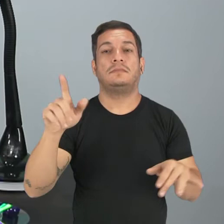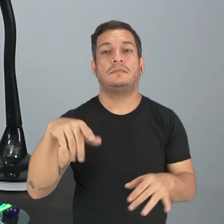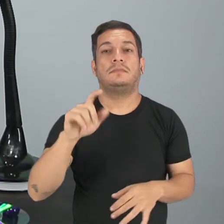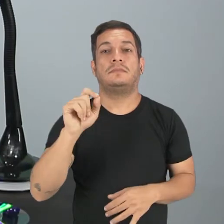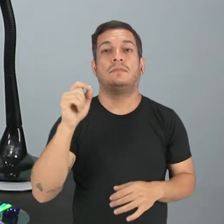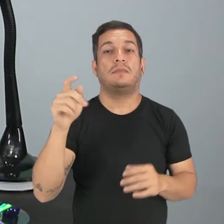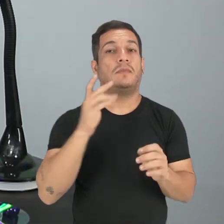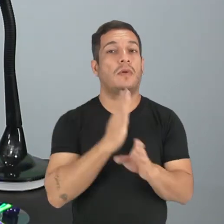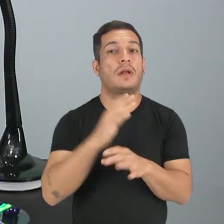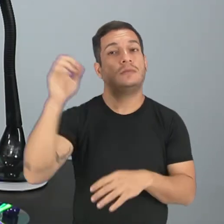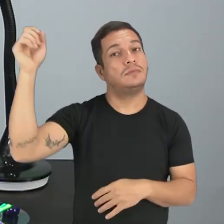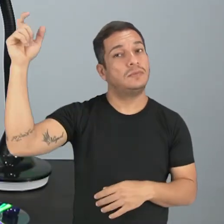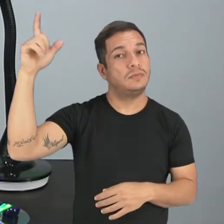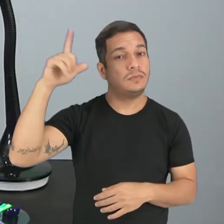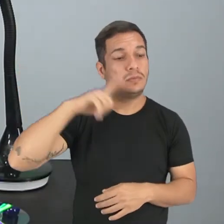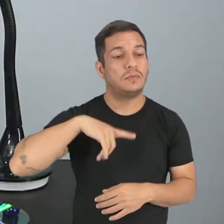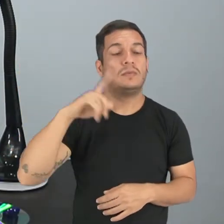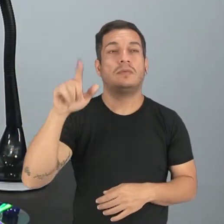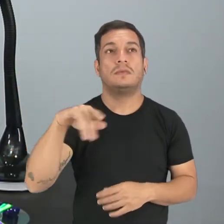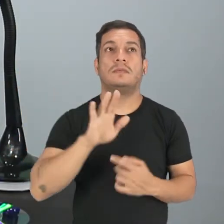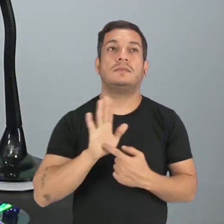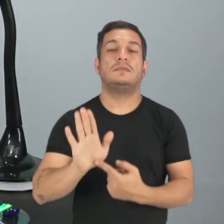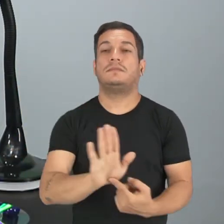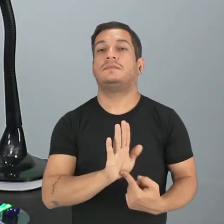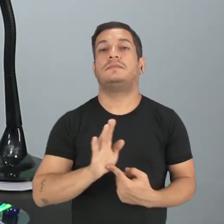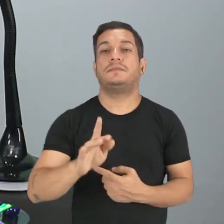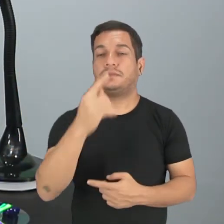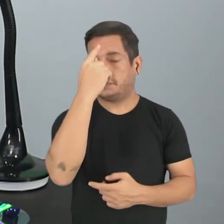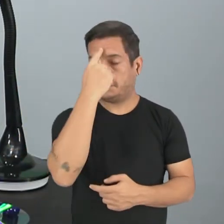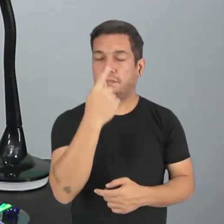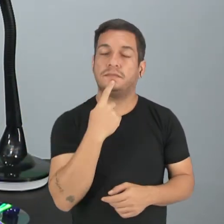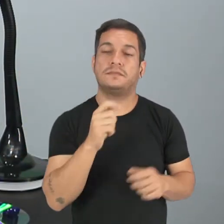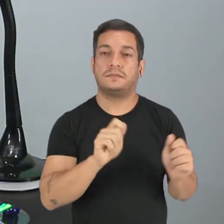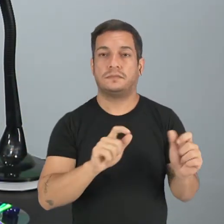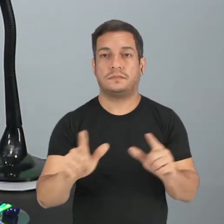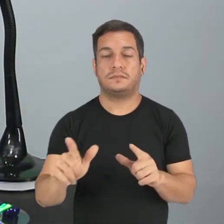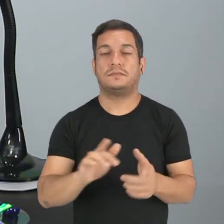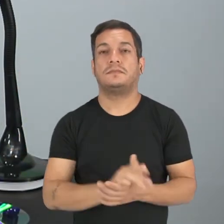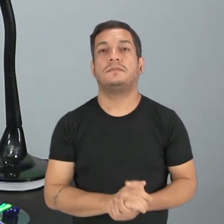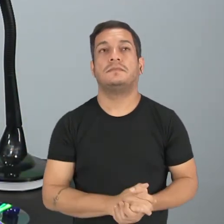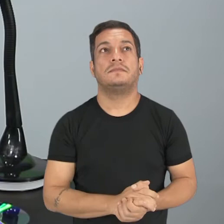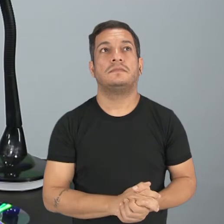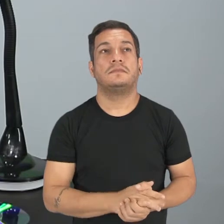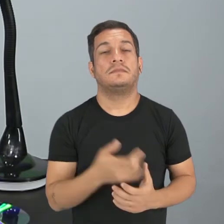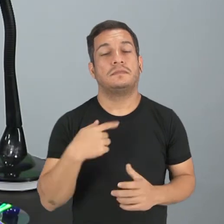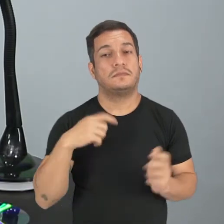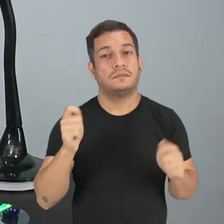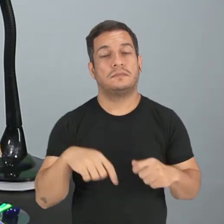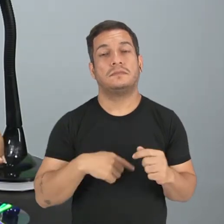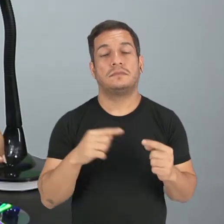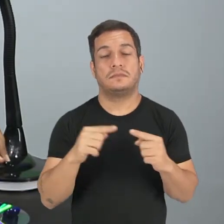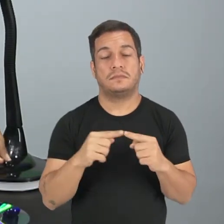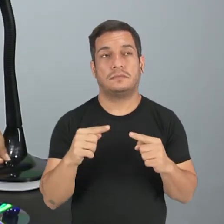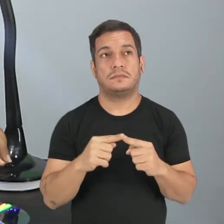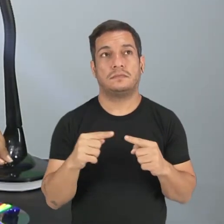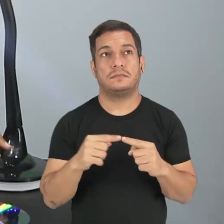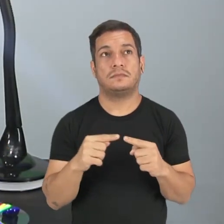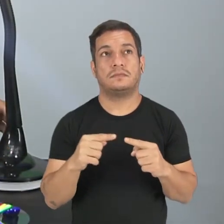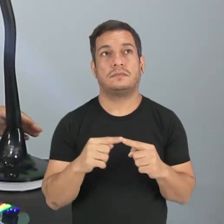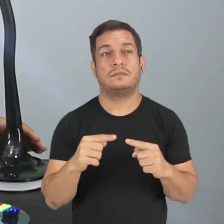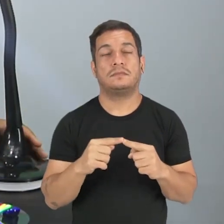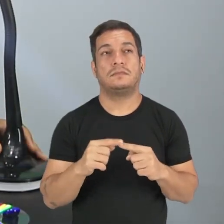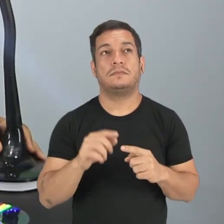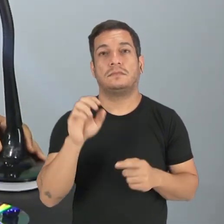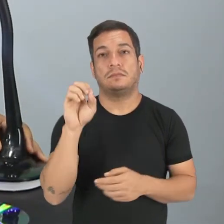iluminada pelo sol, como mostrou a imagem aí no slide, né? Então, eu posso até ligar